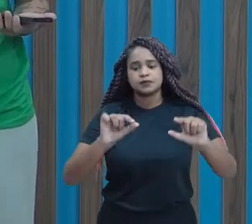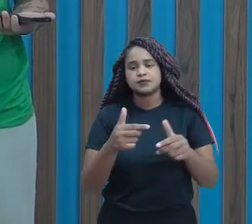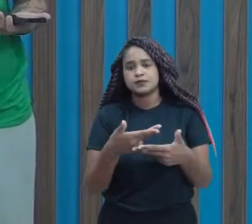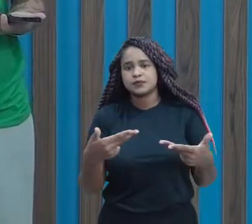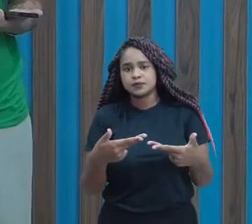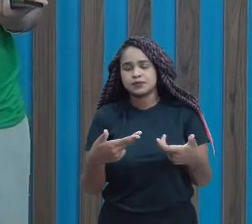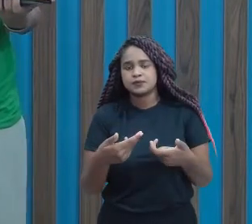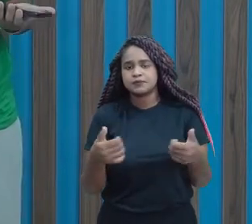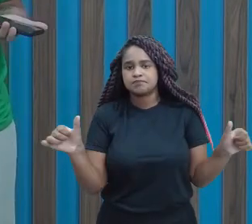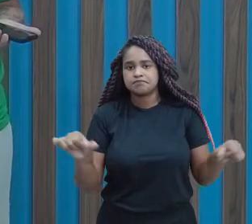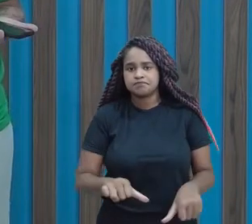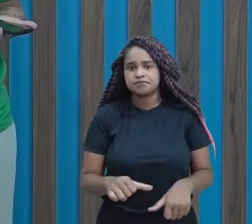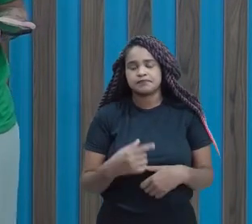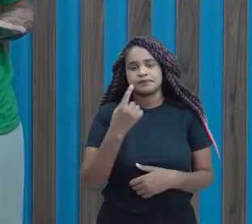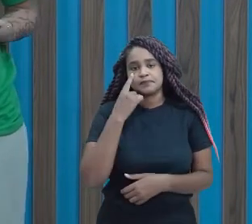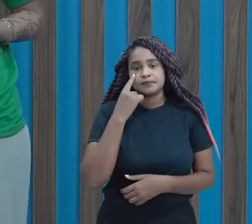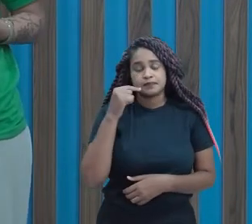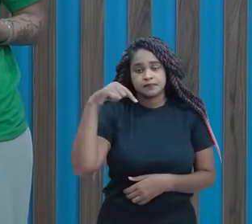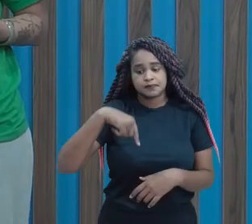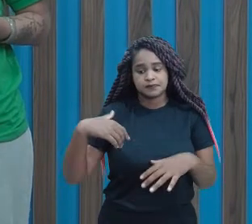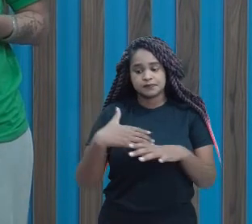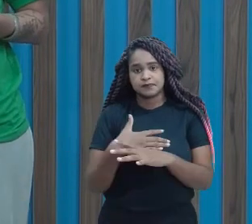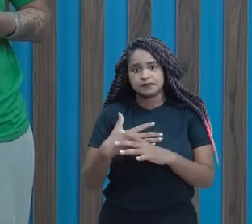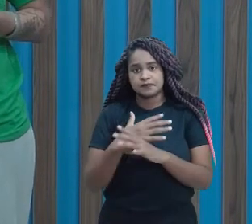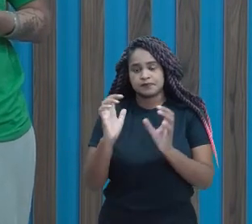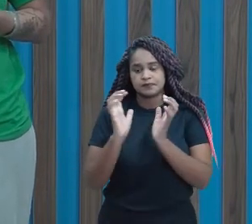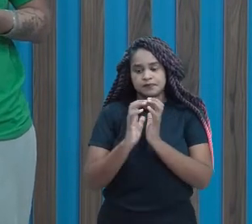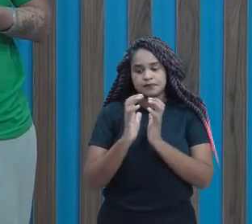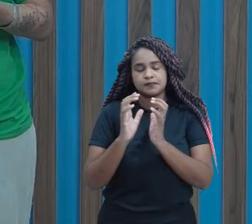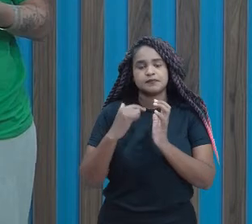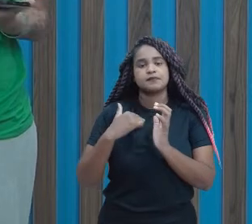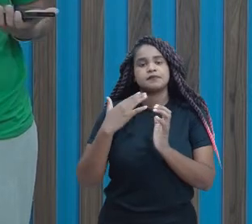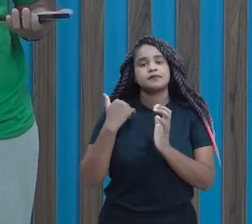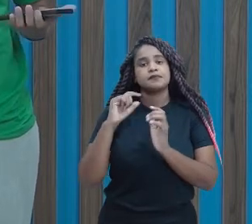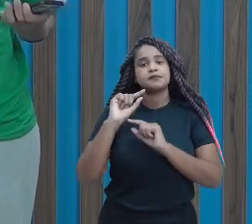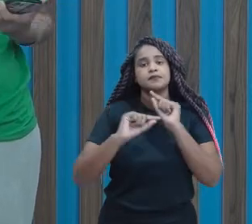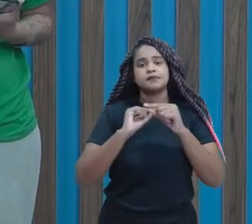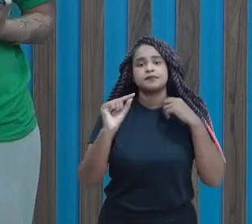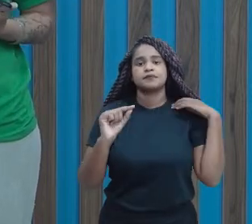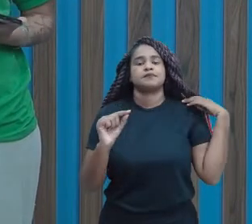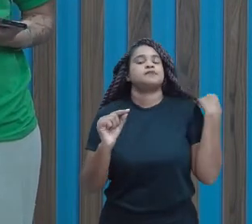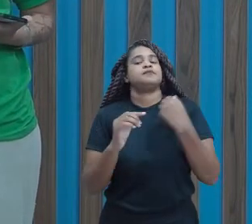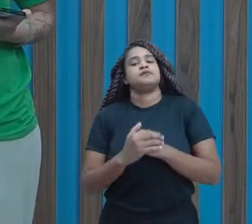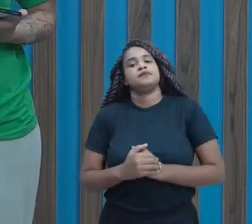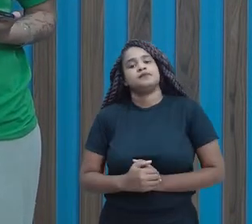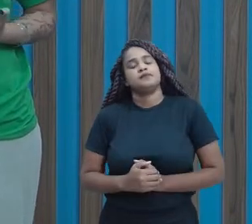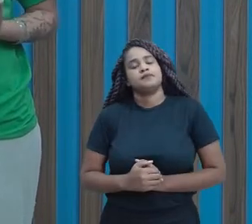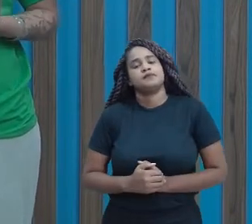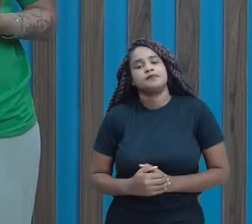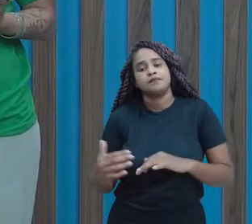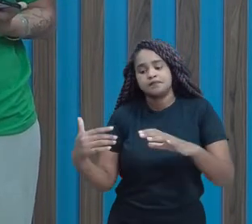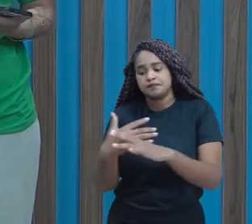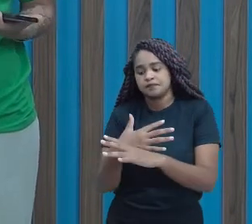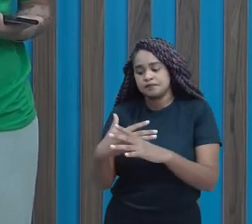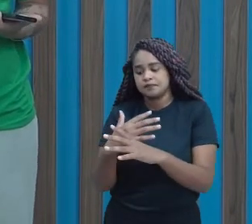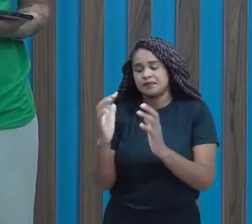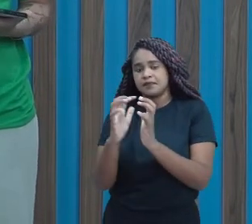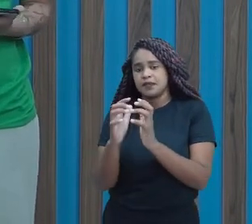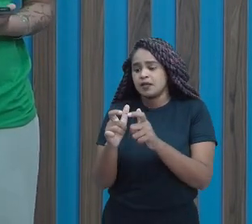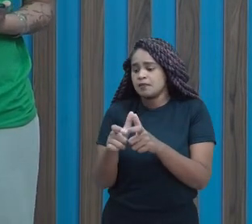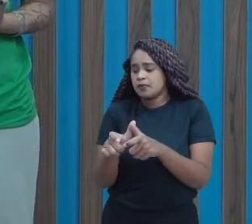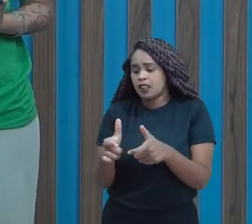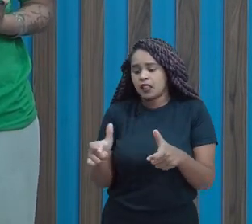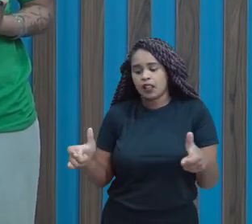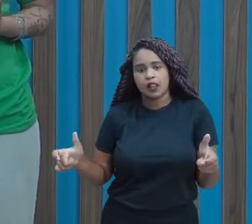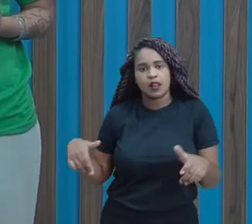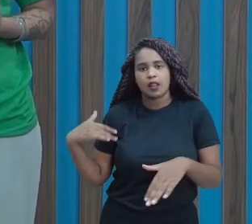mesmo, por exemplo, na cidade do Recife, a gente sabe, por exemplo, que a cidade do Recife cresce de uma forma desordenada